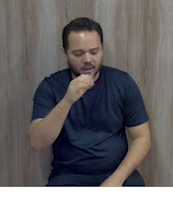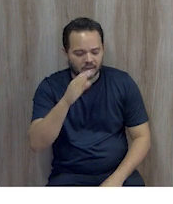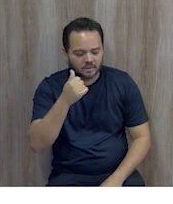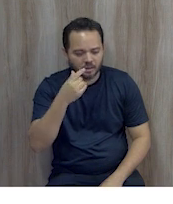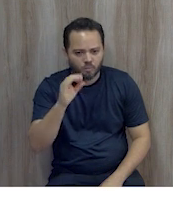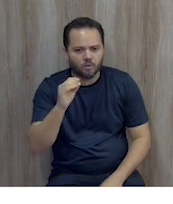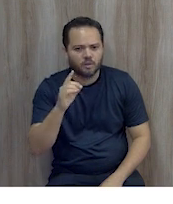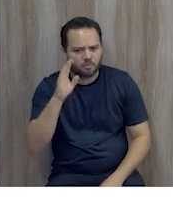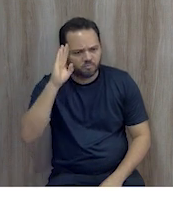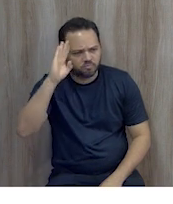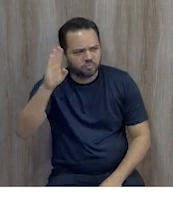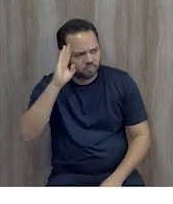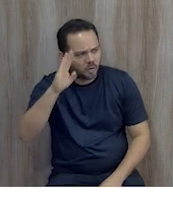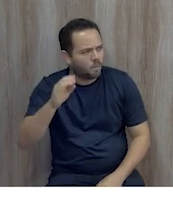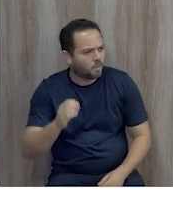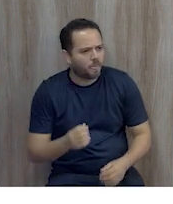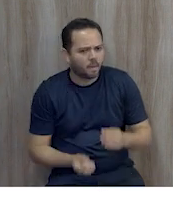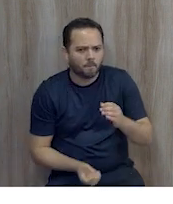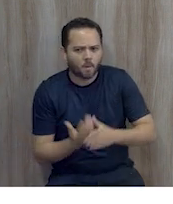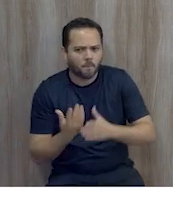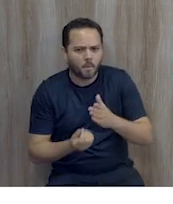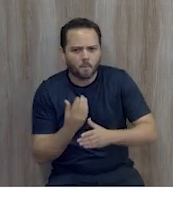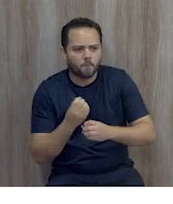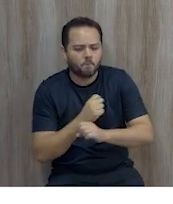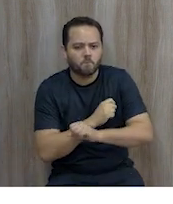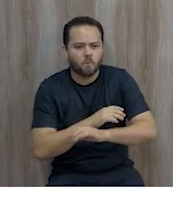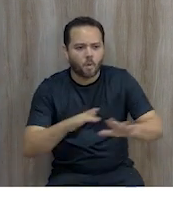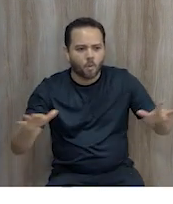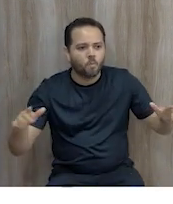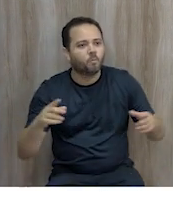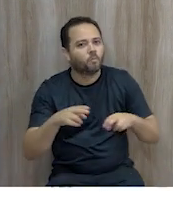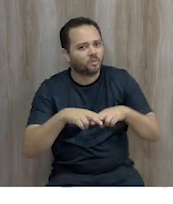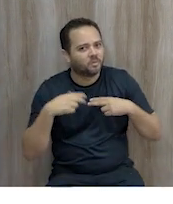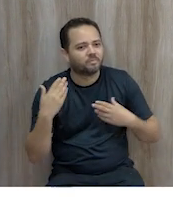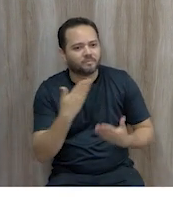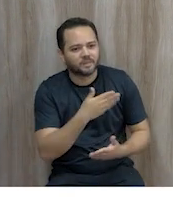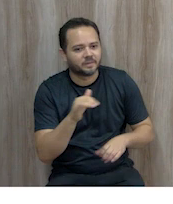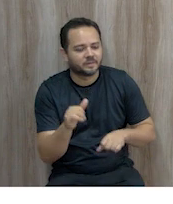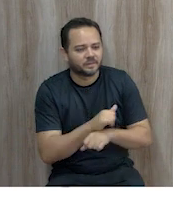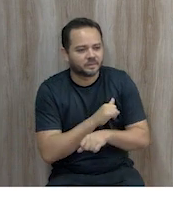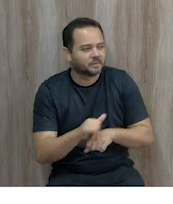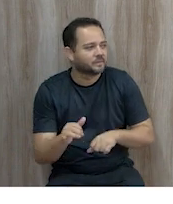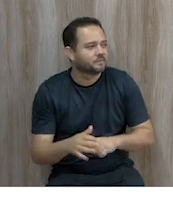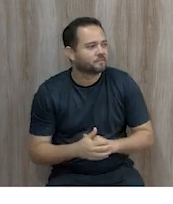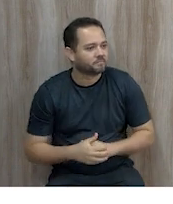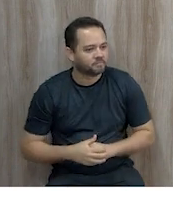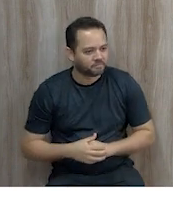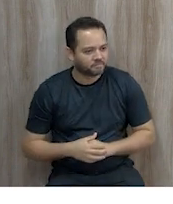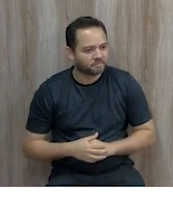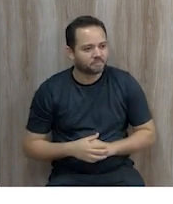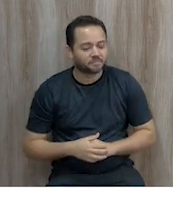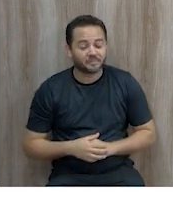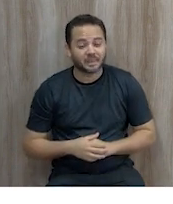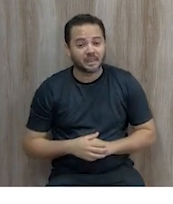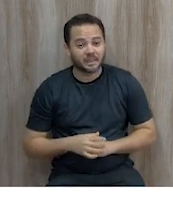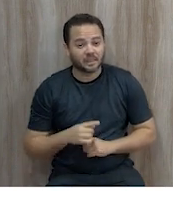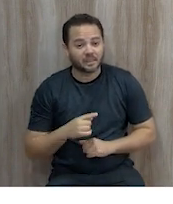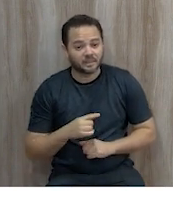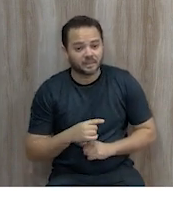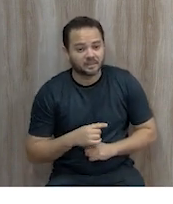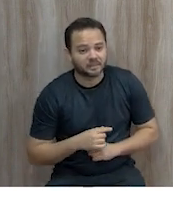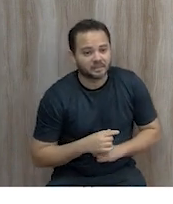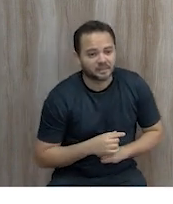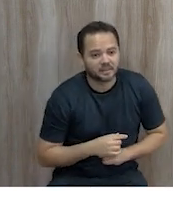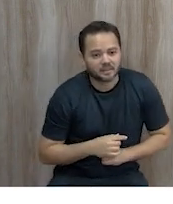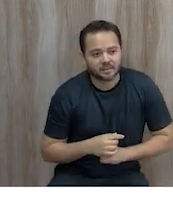também por conta desse destaque dentro da implantodontia. E aí, esse é um caso, né, a técnica clássica de tunelização,